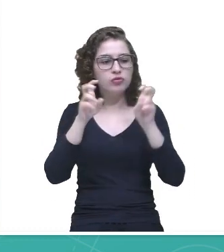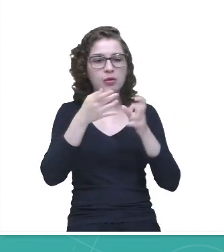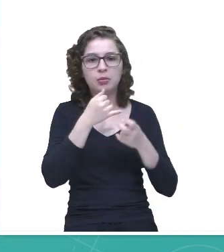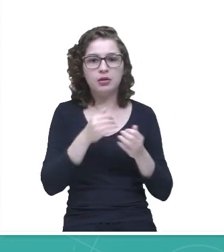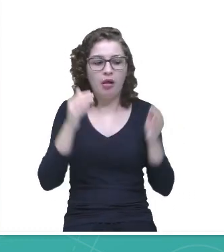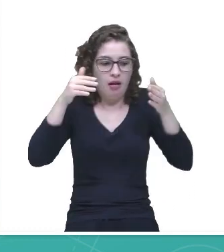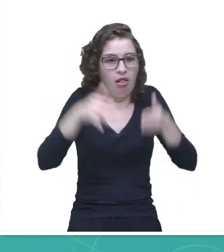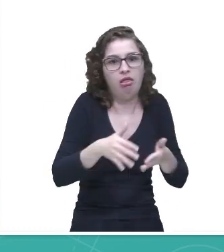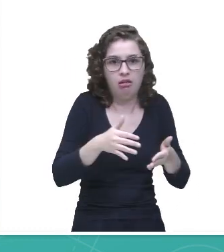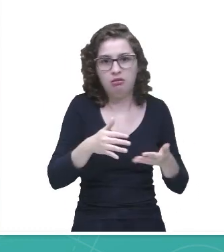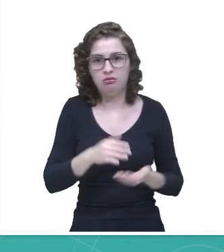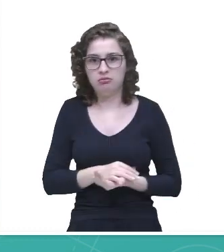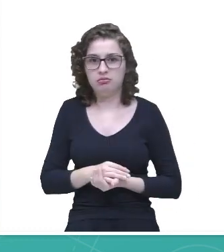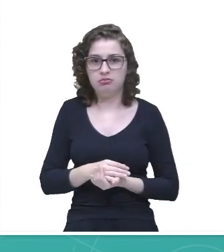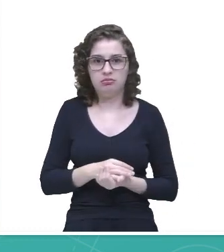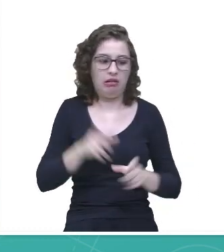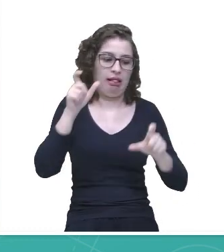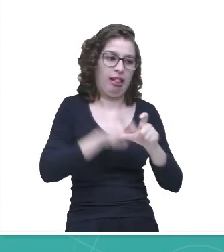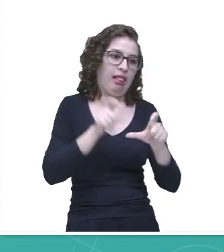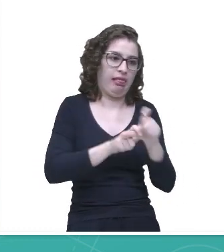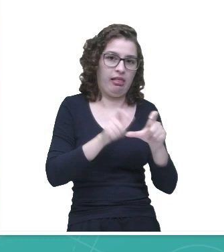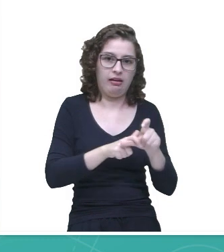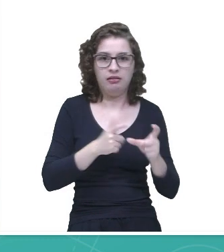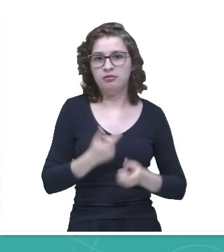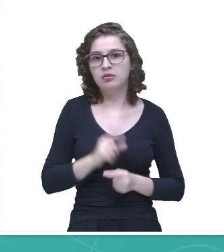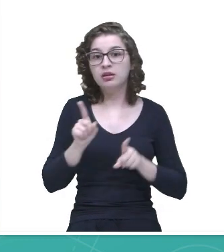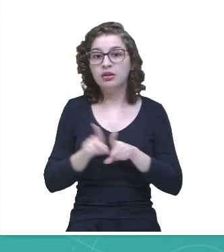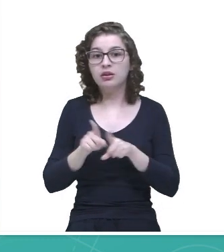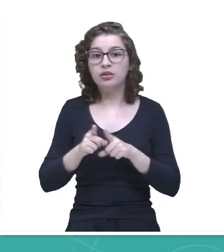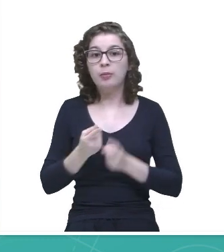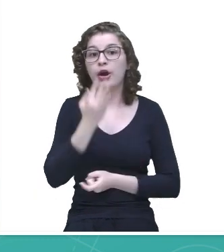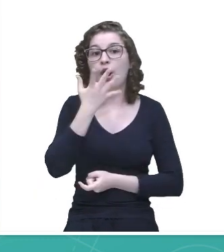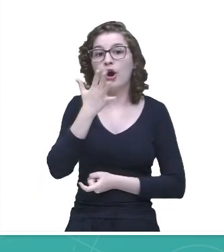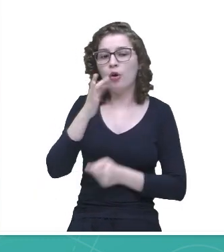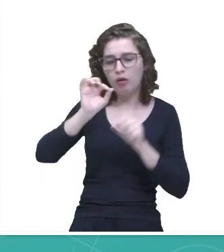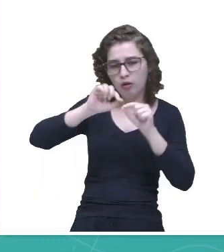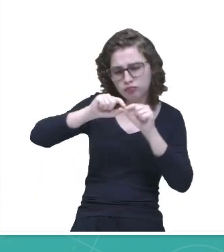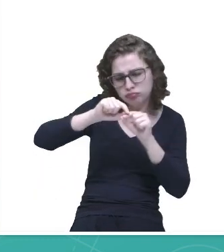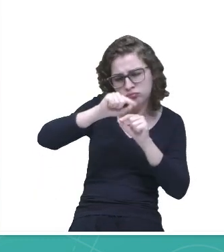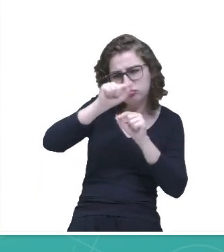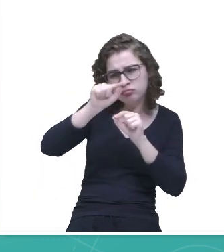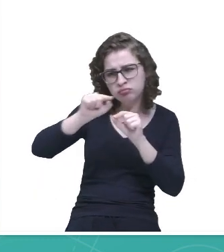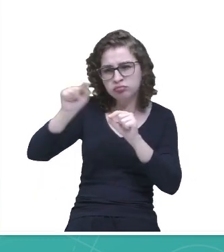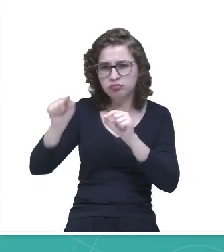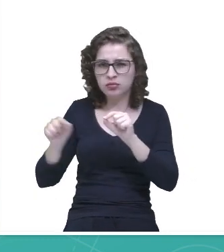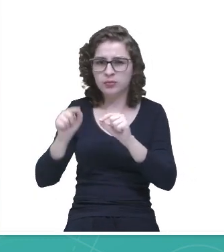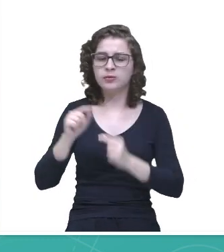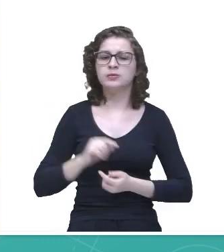alienação, bem como faziam uso emocional e simbólico da cor e da linha. Trouxe algumas obras